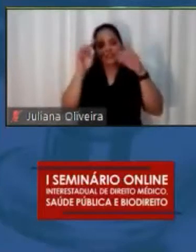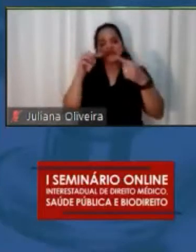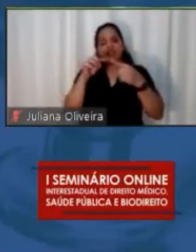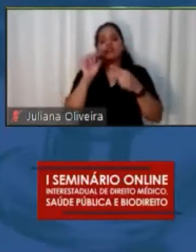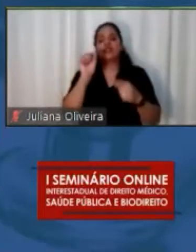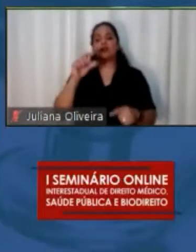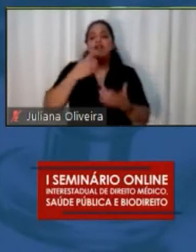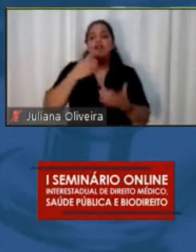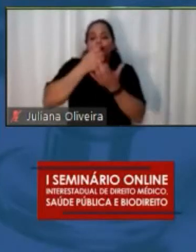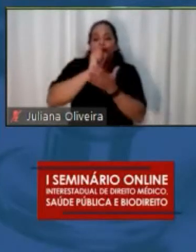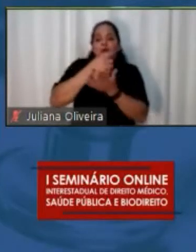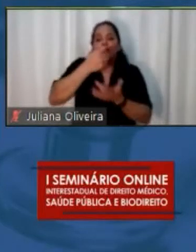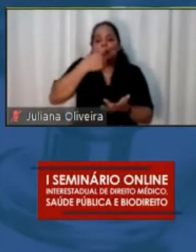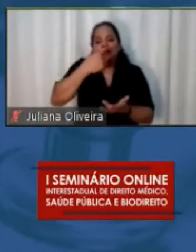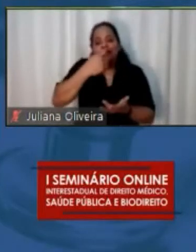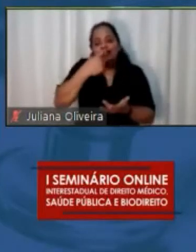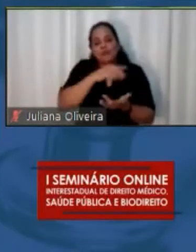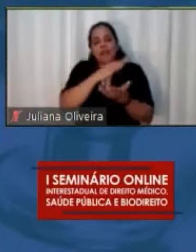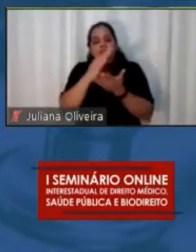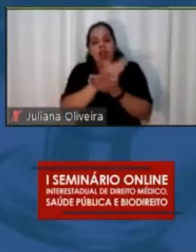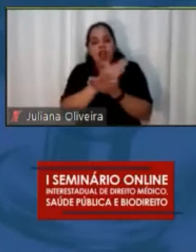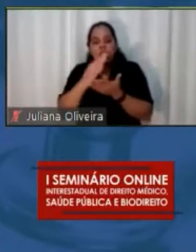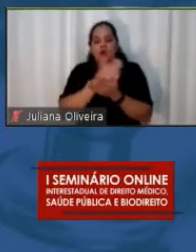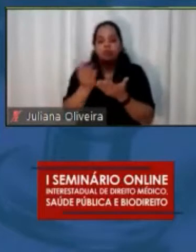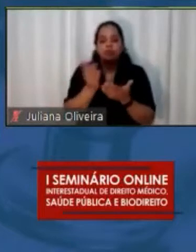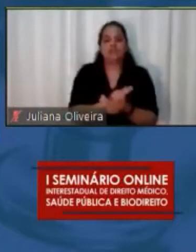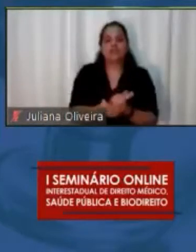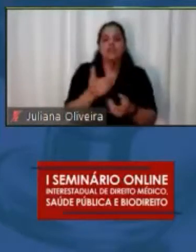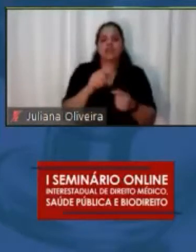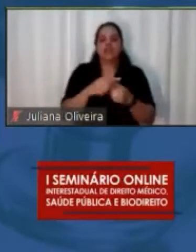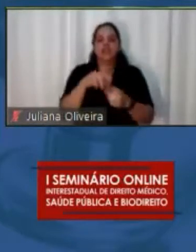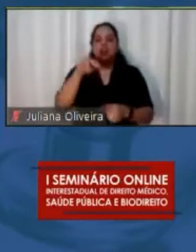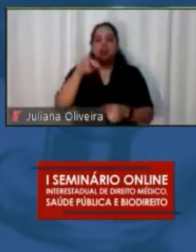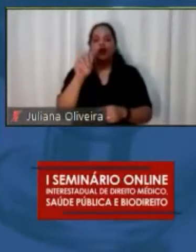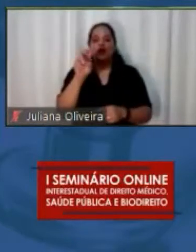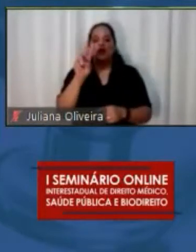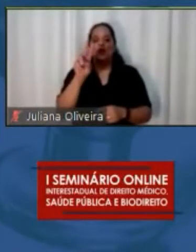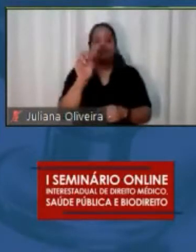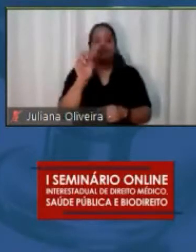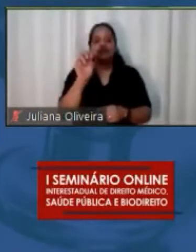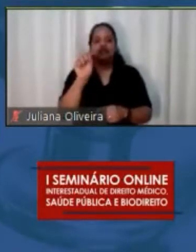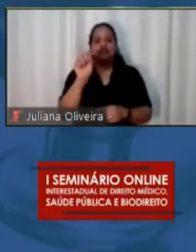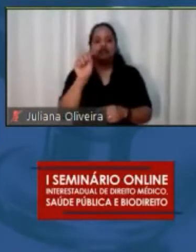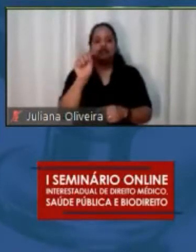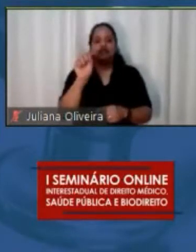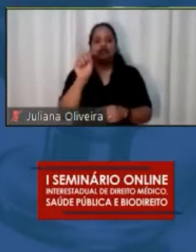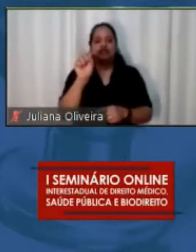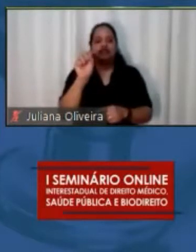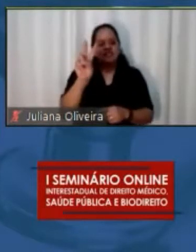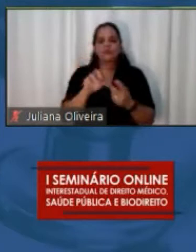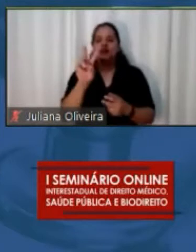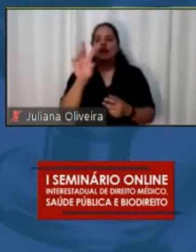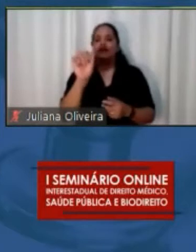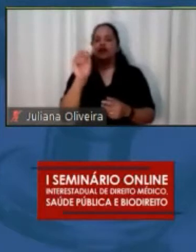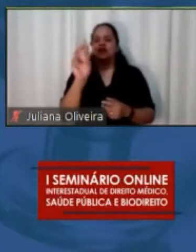os agentes como o Novoceben, o fator 7 recombinante, o transamin